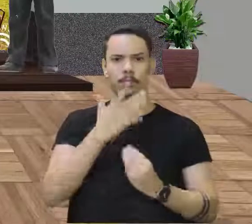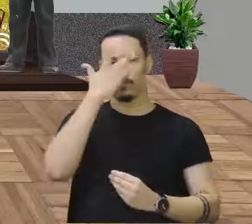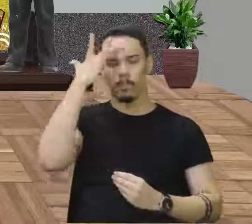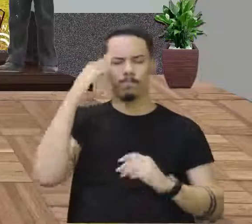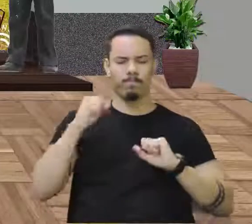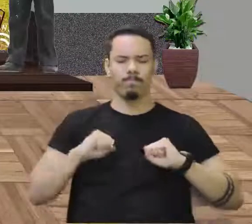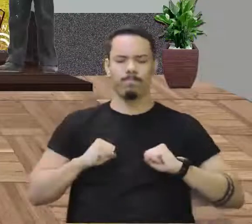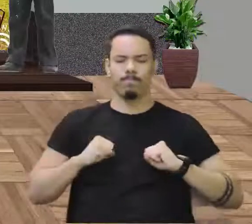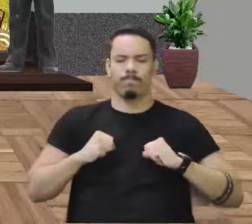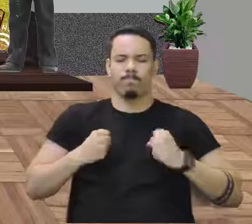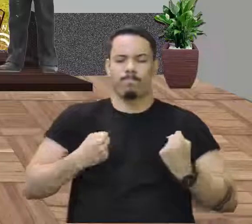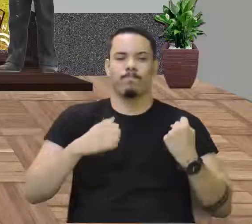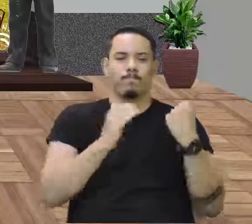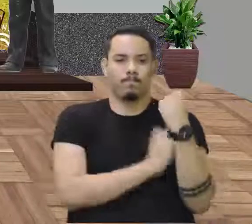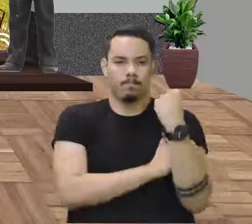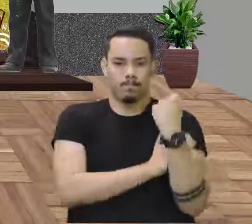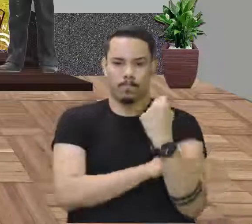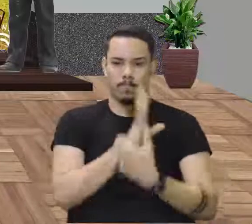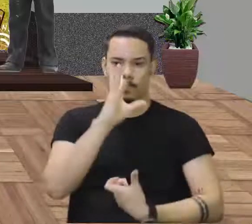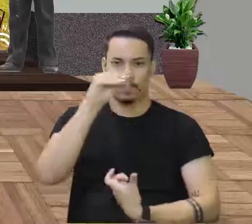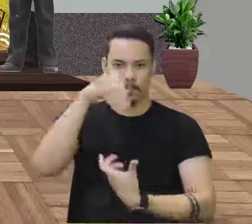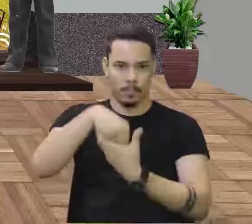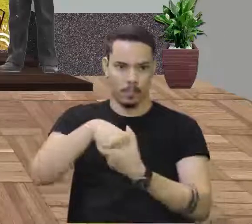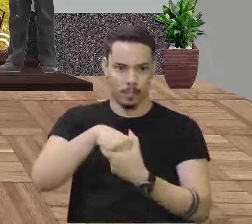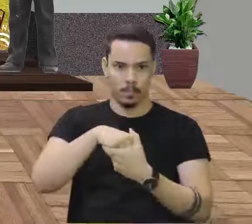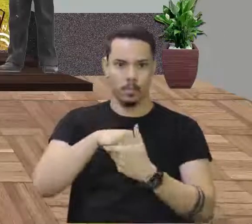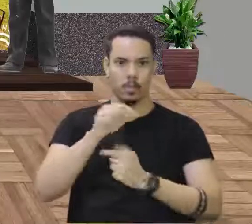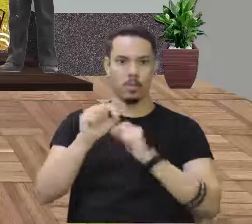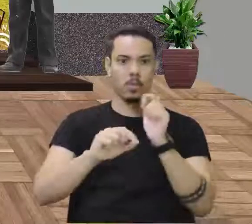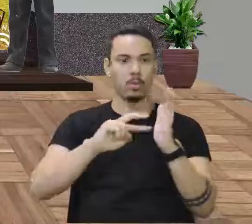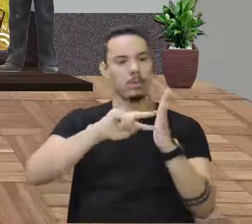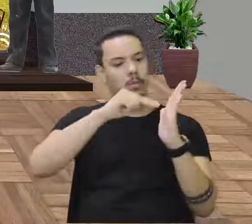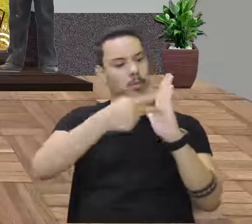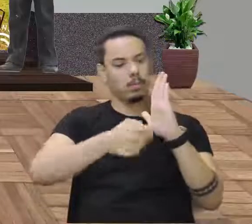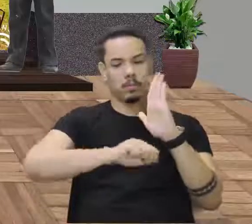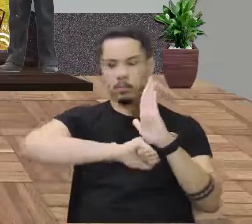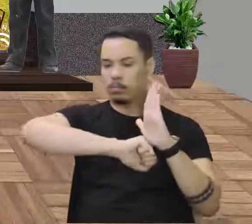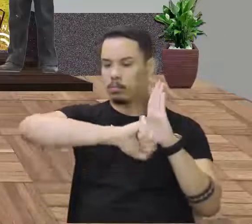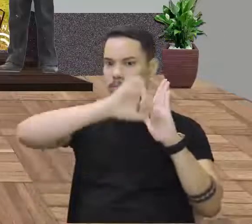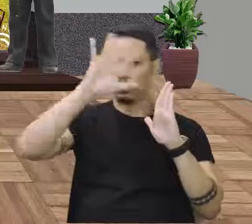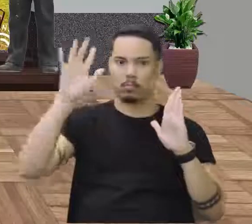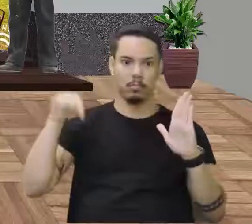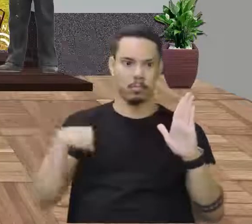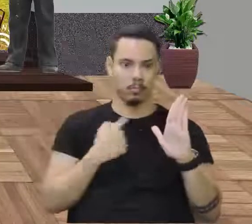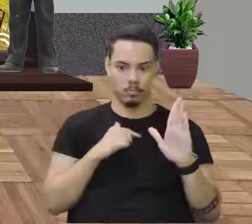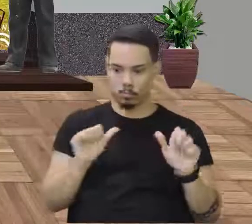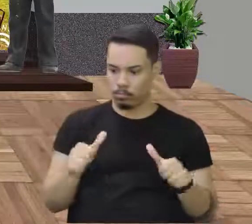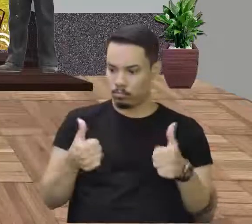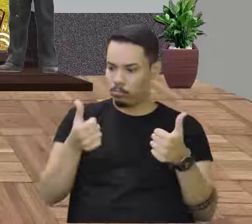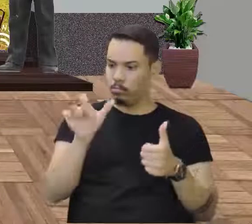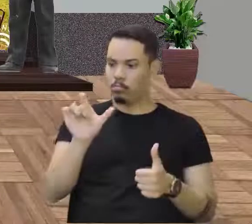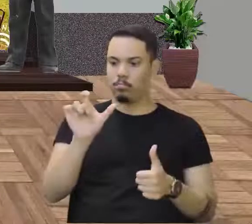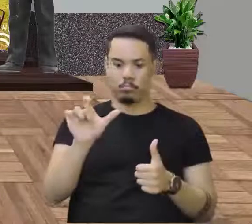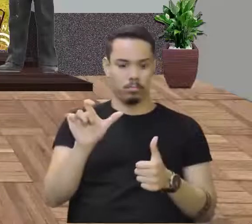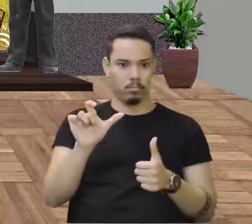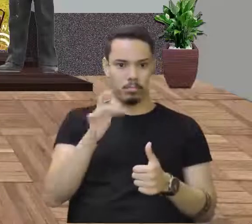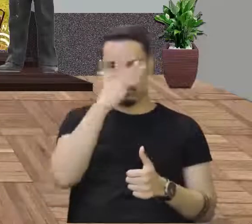destemidos pioneiros, dentro de um significado melhor dessa palavra